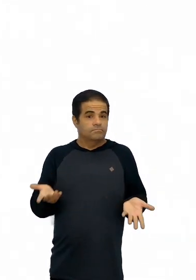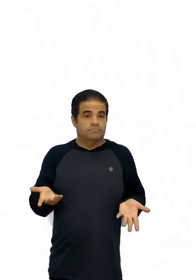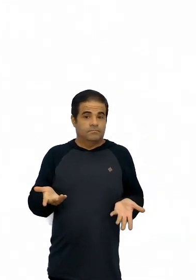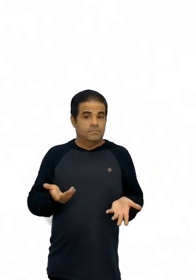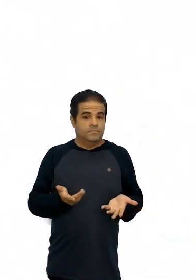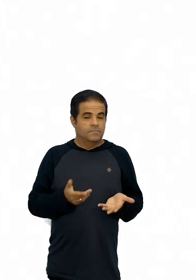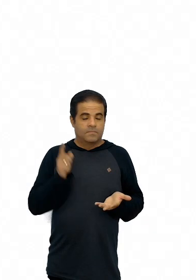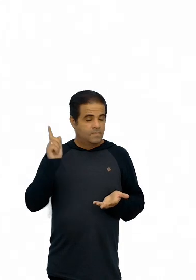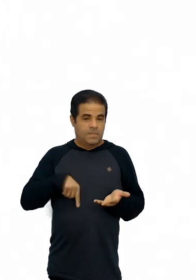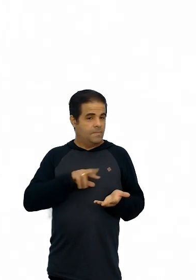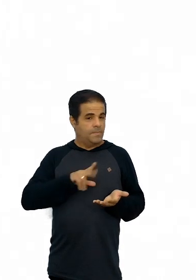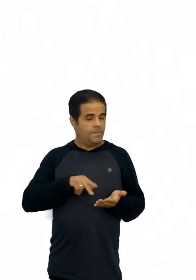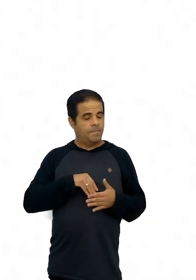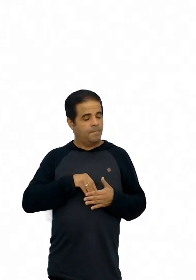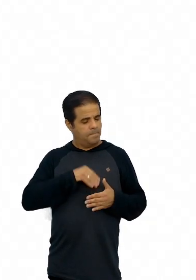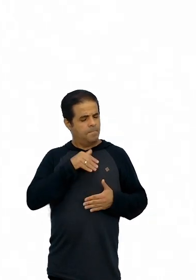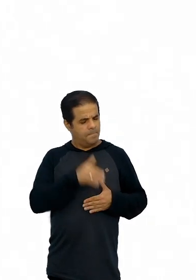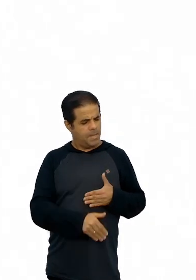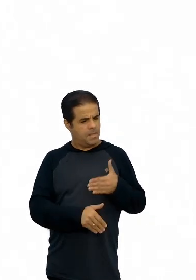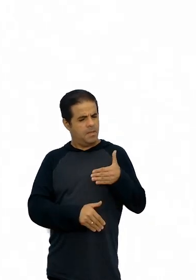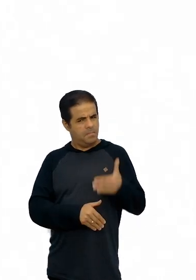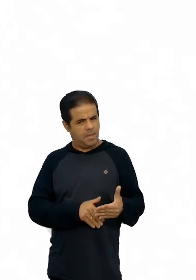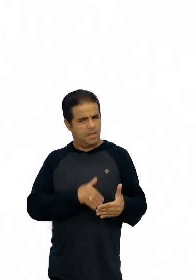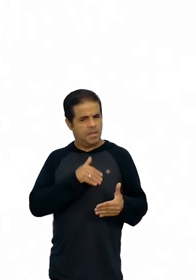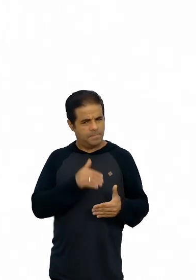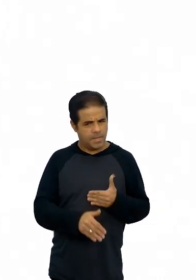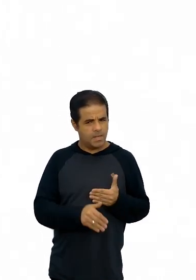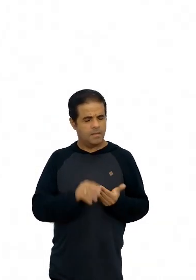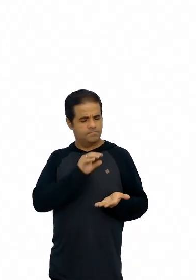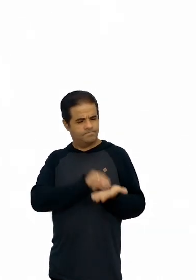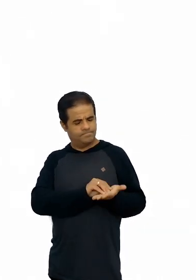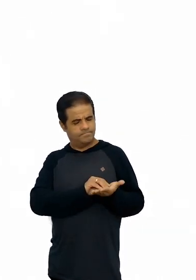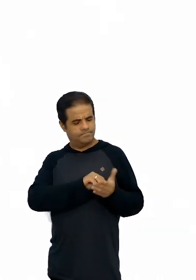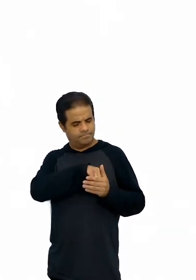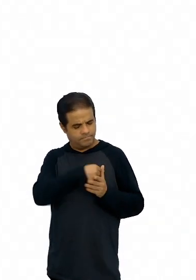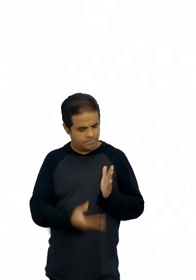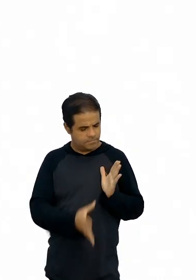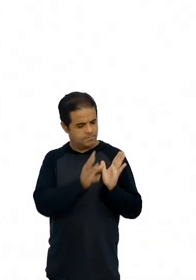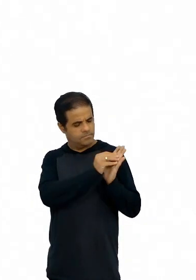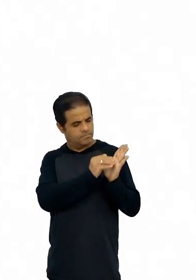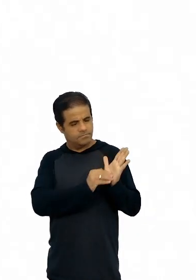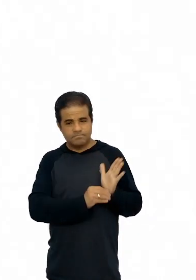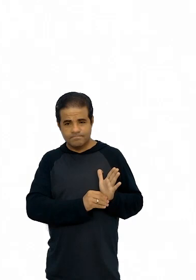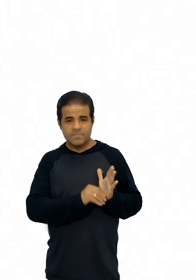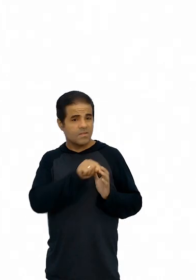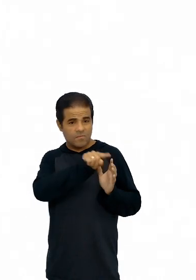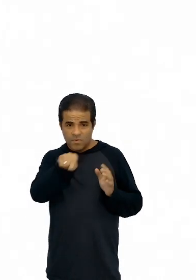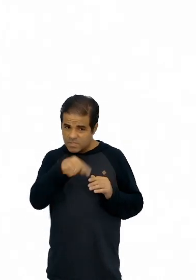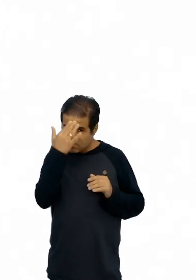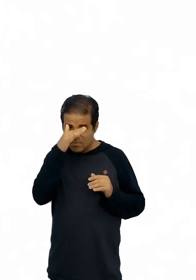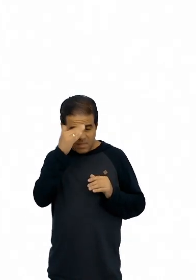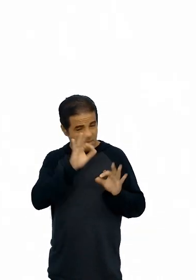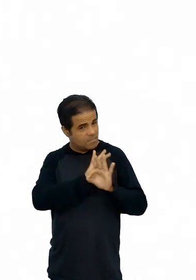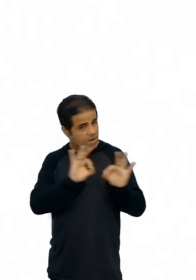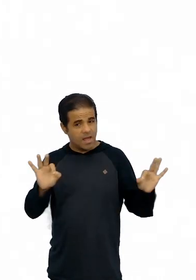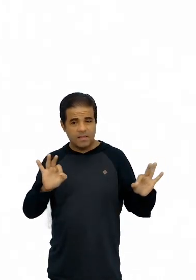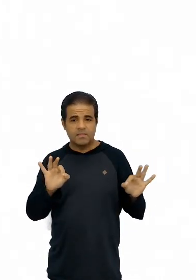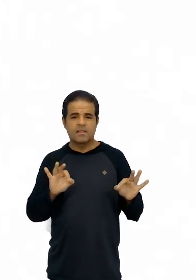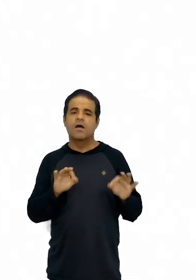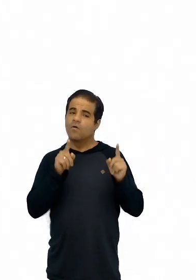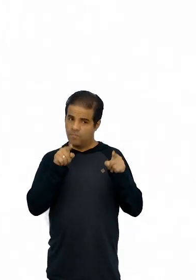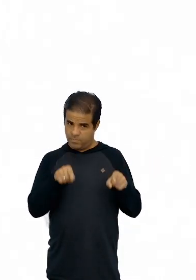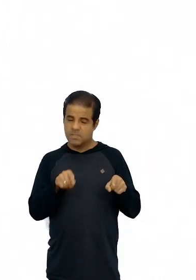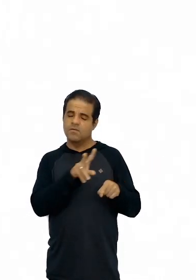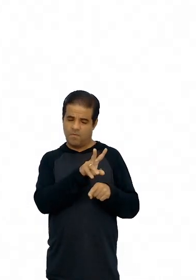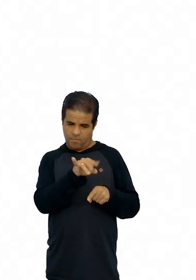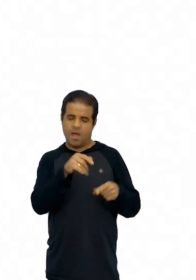a gente vai avançar no conteúdo, a gente vai avançar em outros assuntos e vocês não compreenderam isso, sendo que vocês